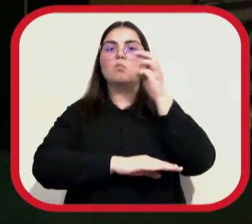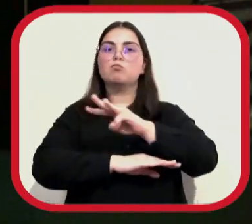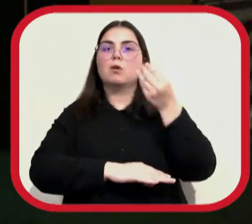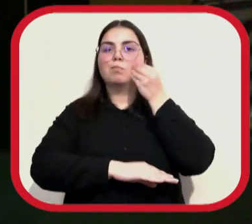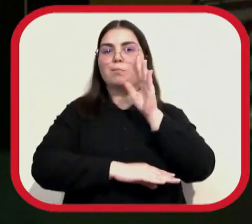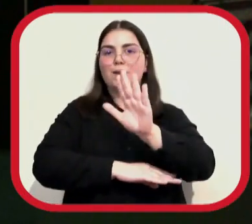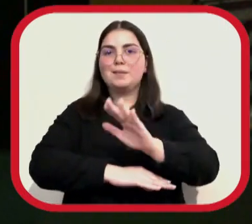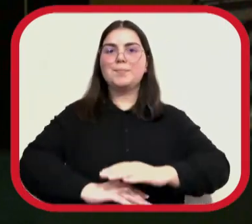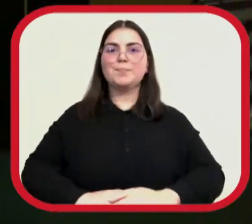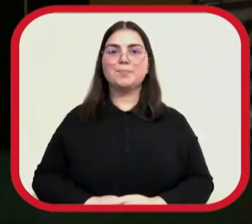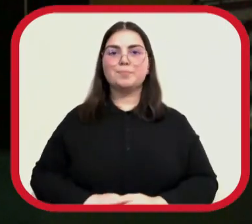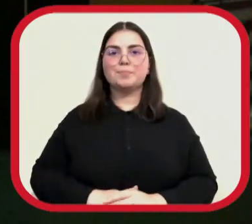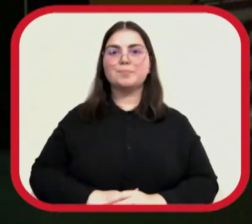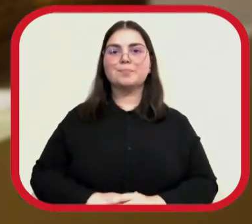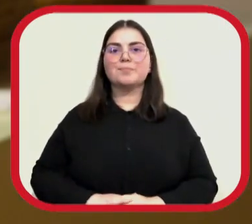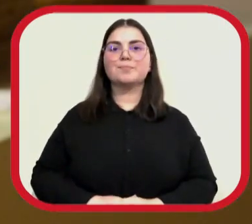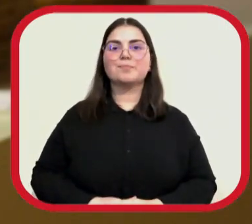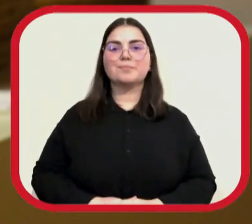o Museu de Arte Popular.